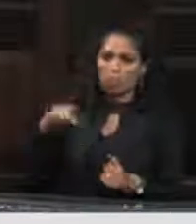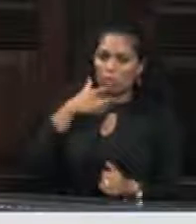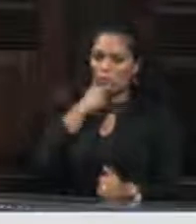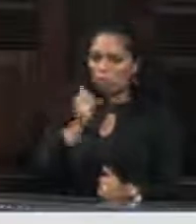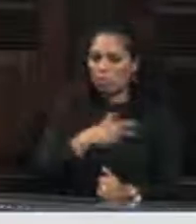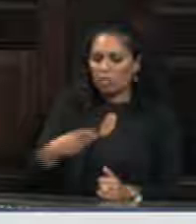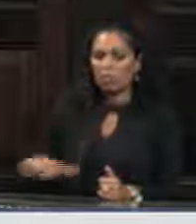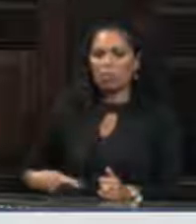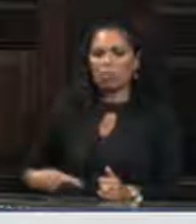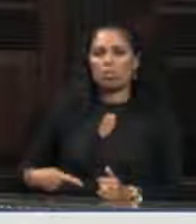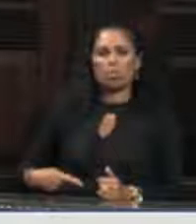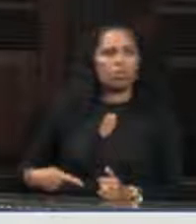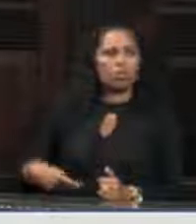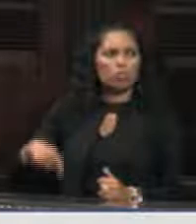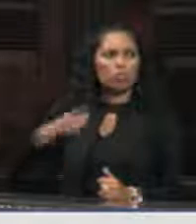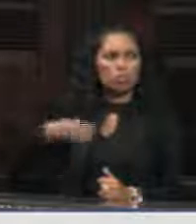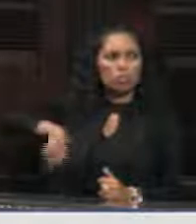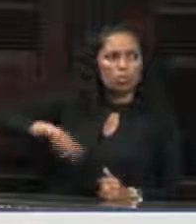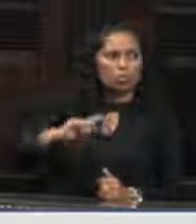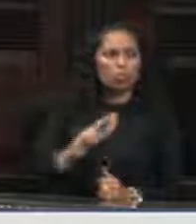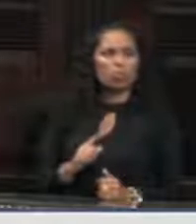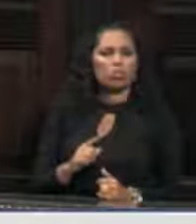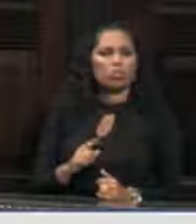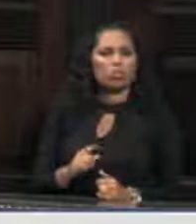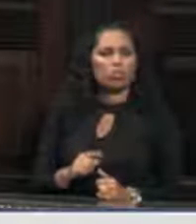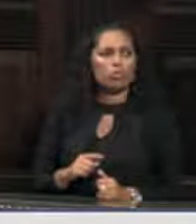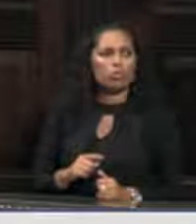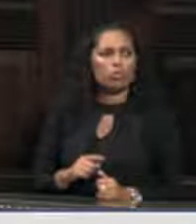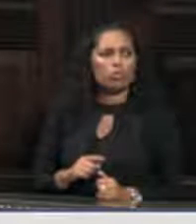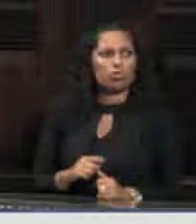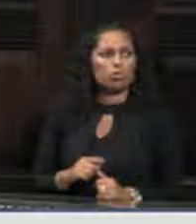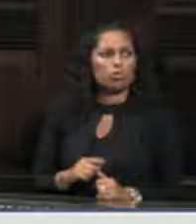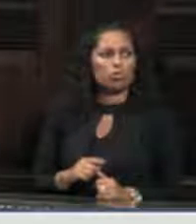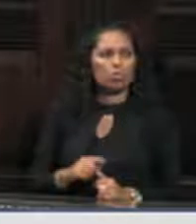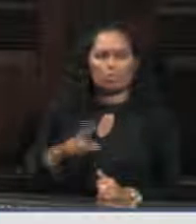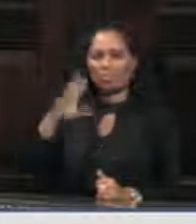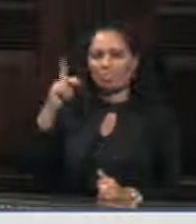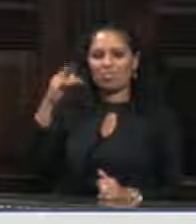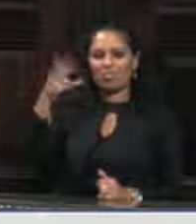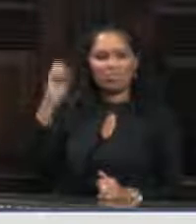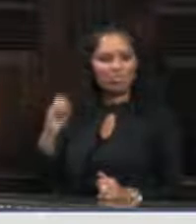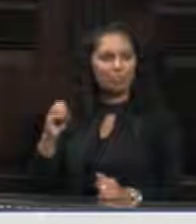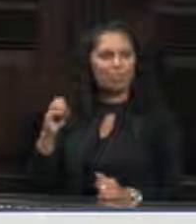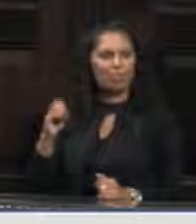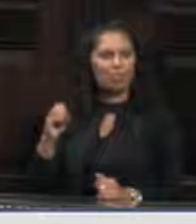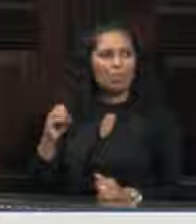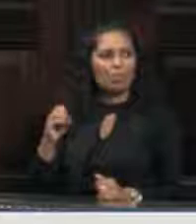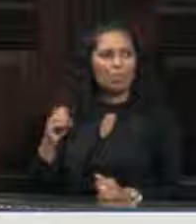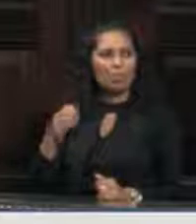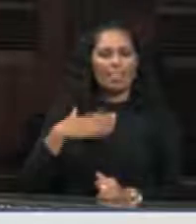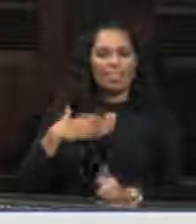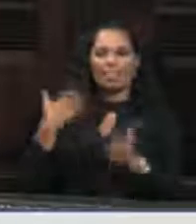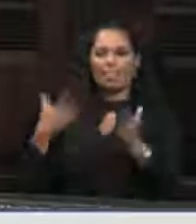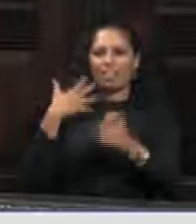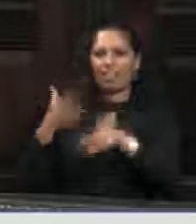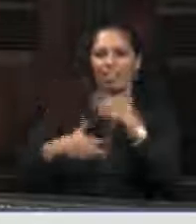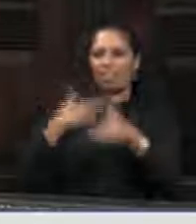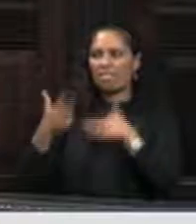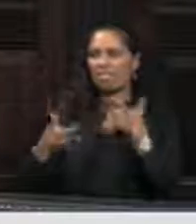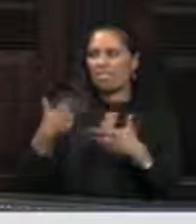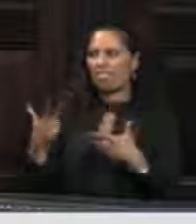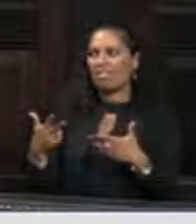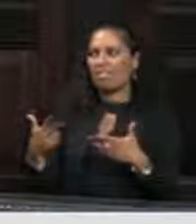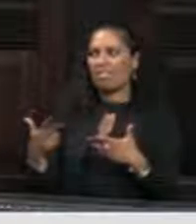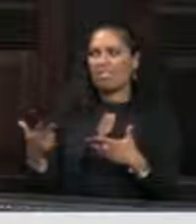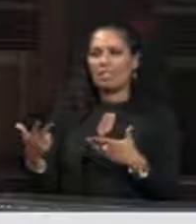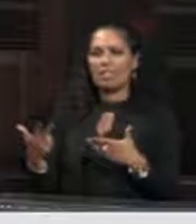presidente, nobre deputado Chico Machado, queria dizer,